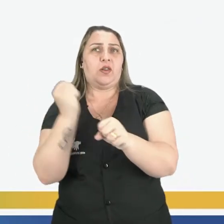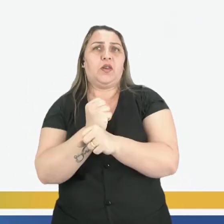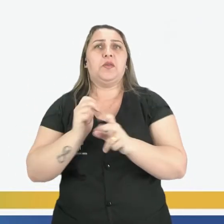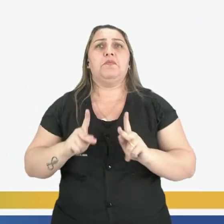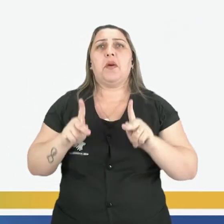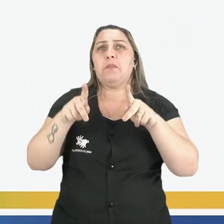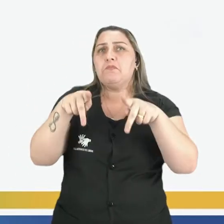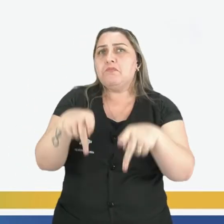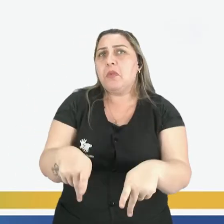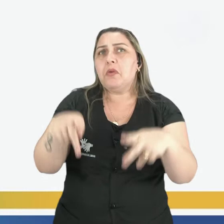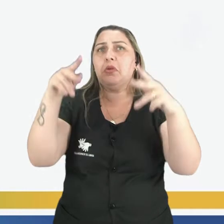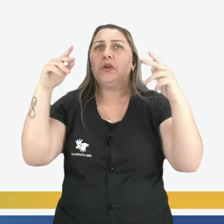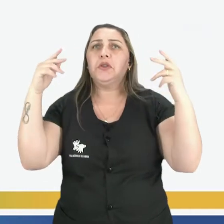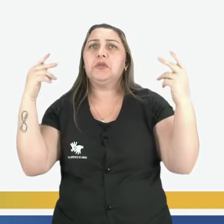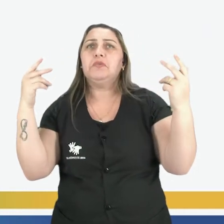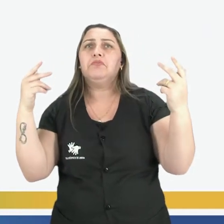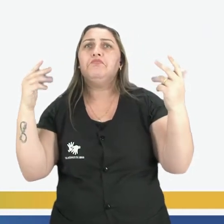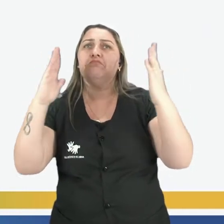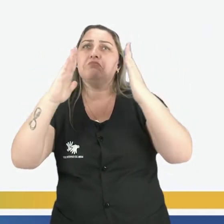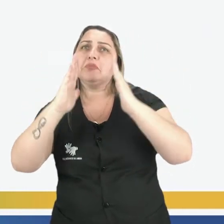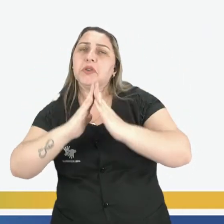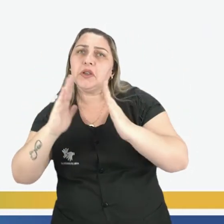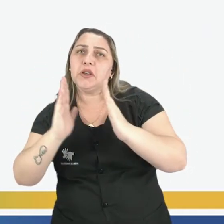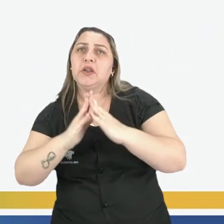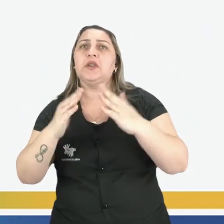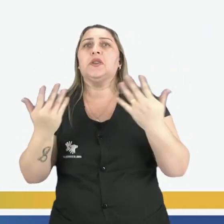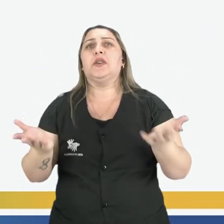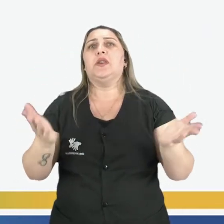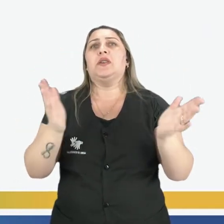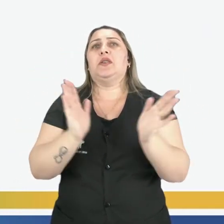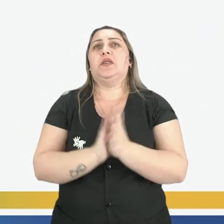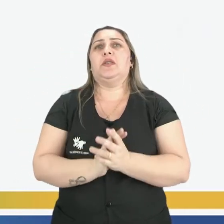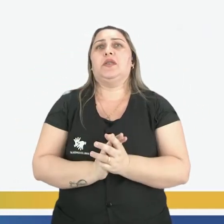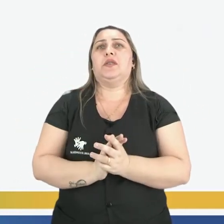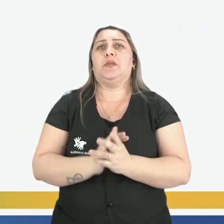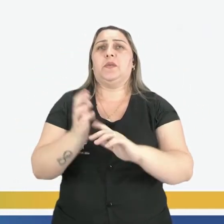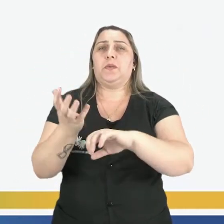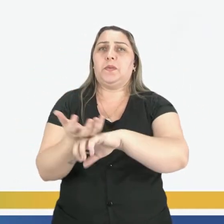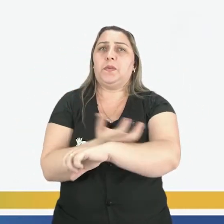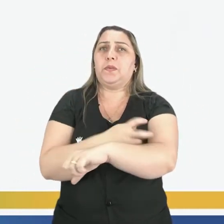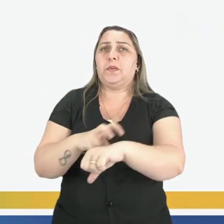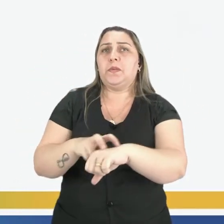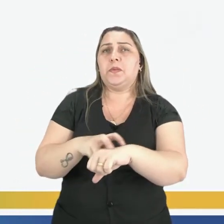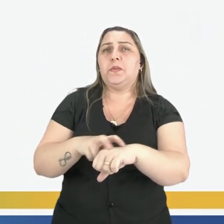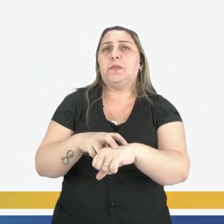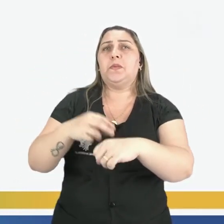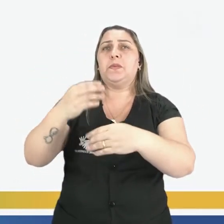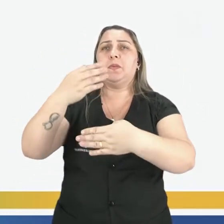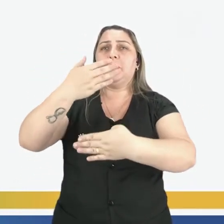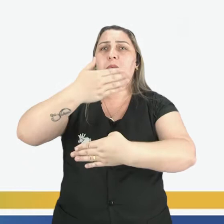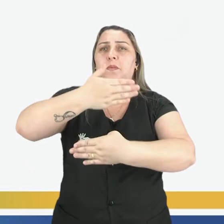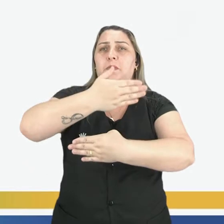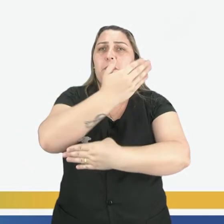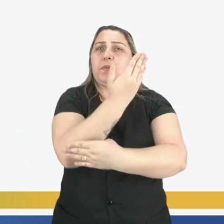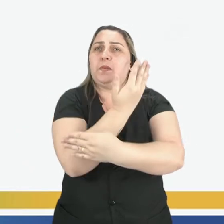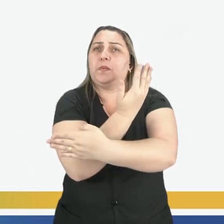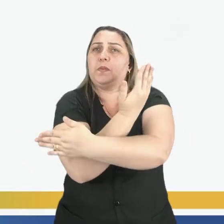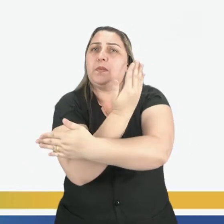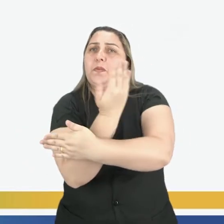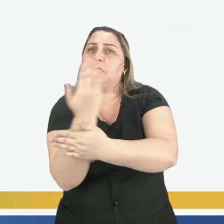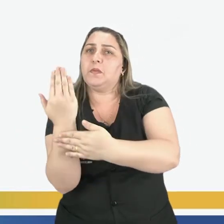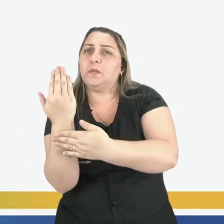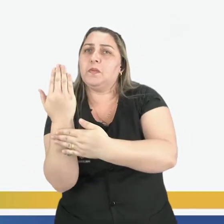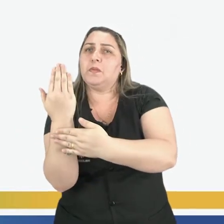construções. Então, já tem a moradia, tem as casas, tem o pasto, uma cerquinha, tem alguns